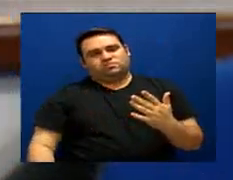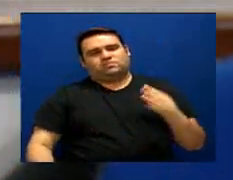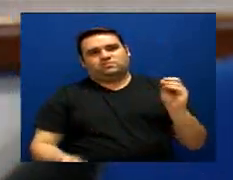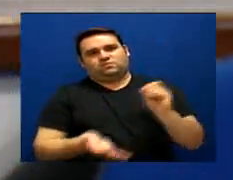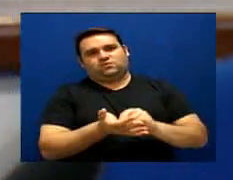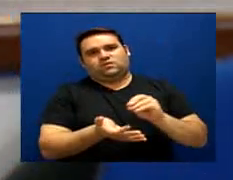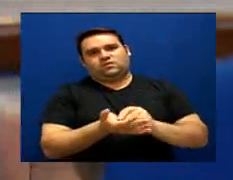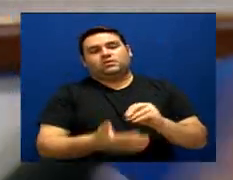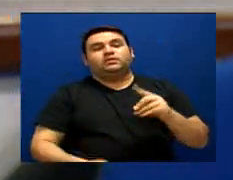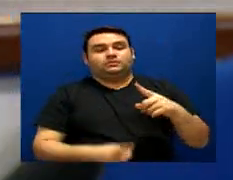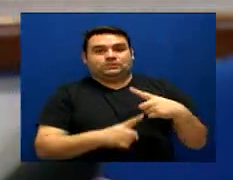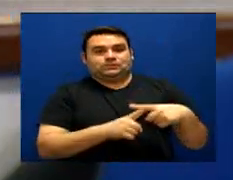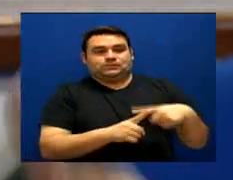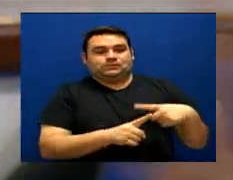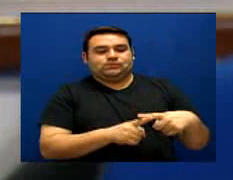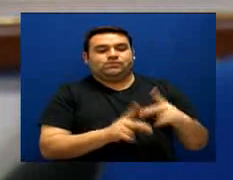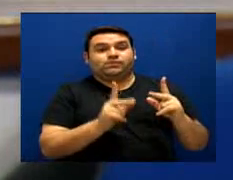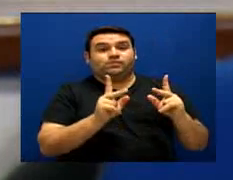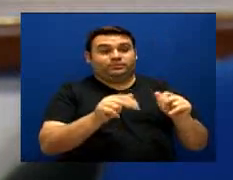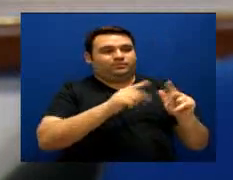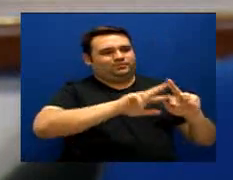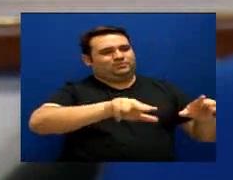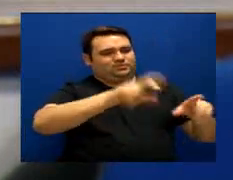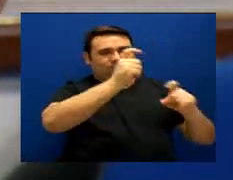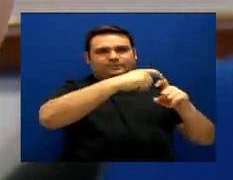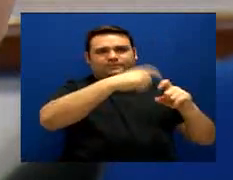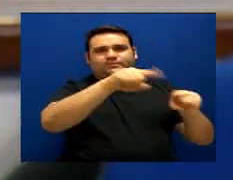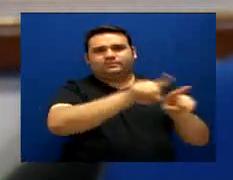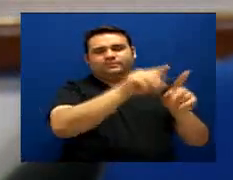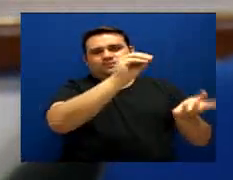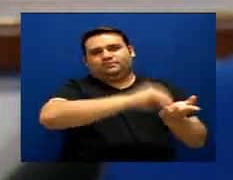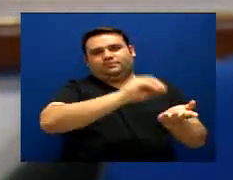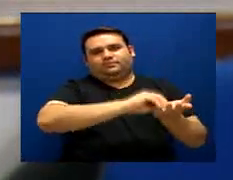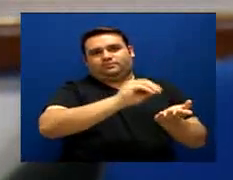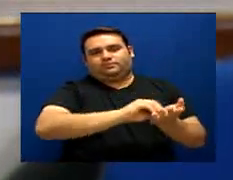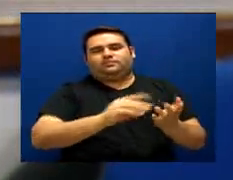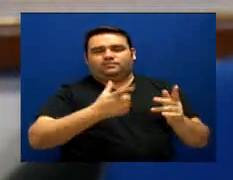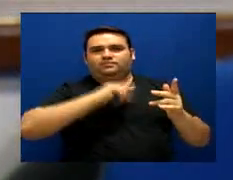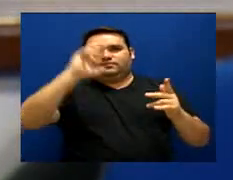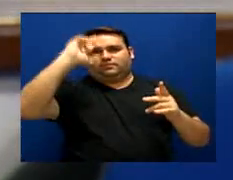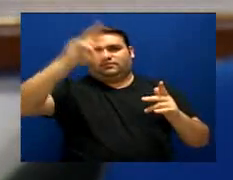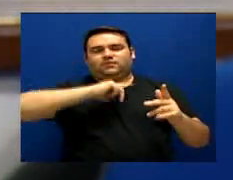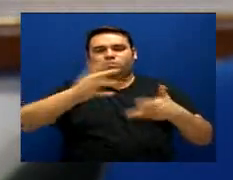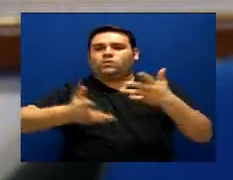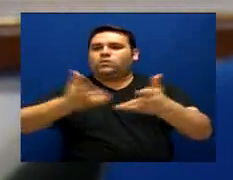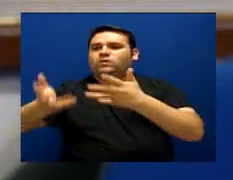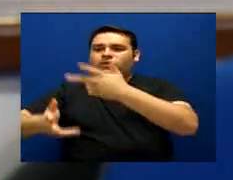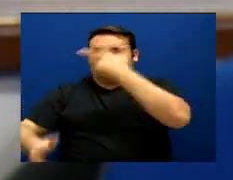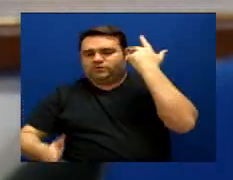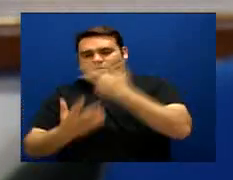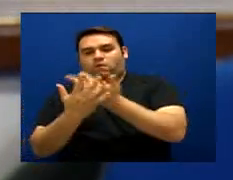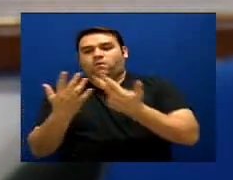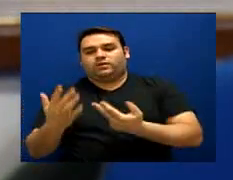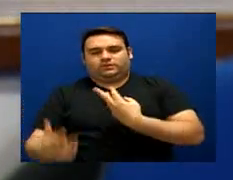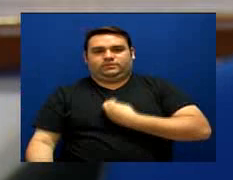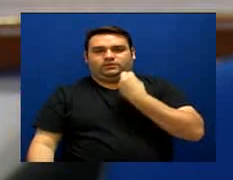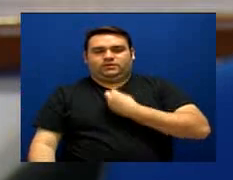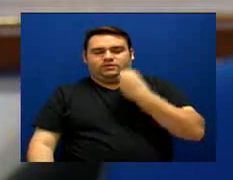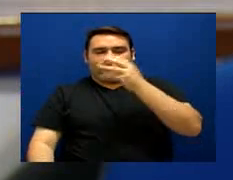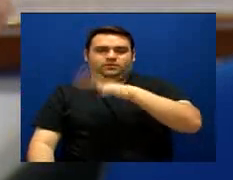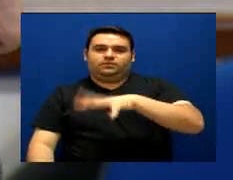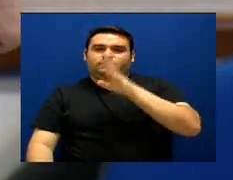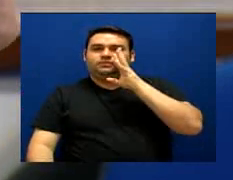né? Porque, assim como vários médicos também não o são, responsáveis pela qualidade